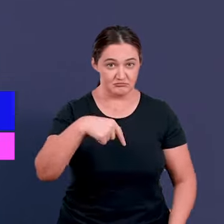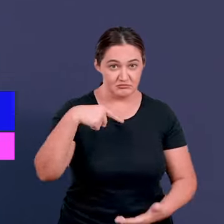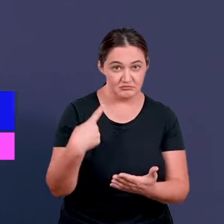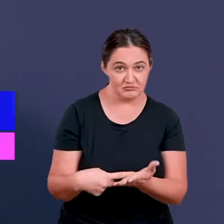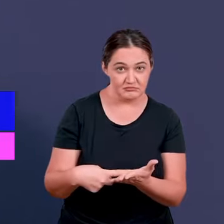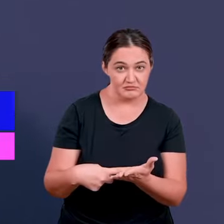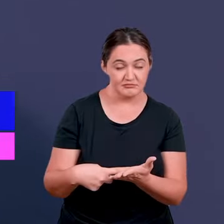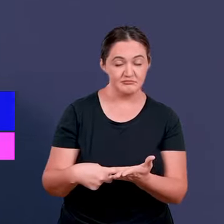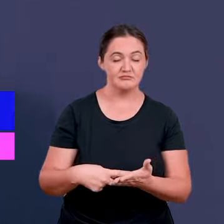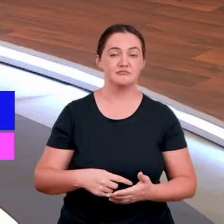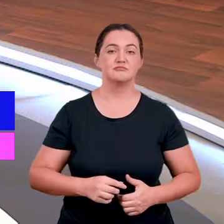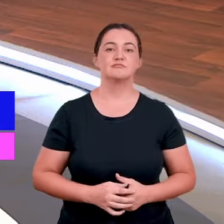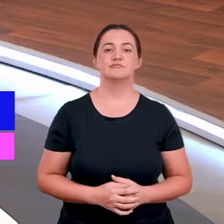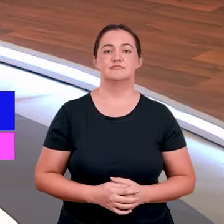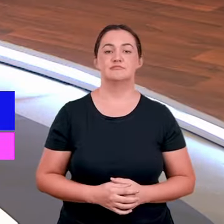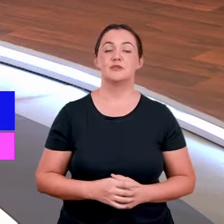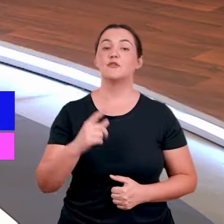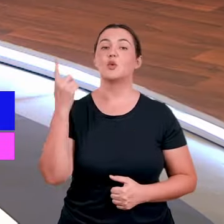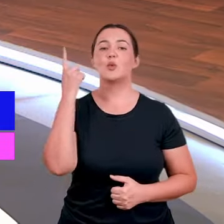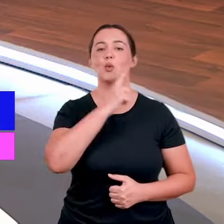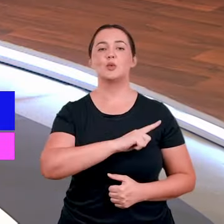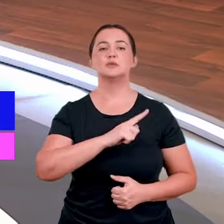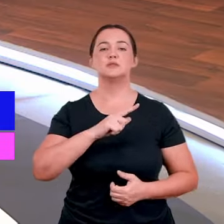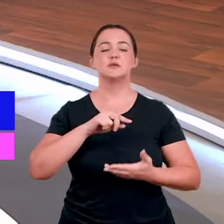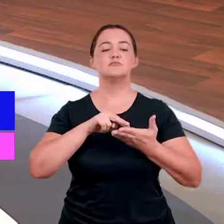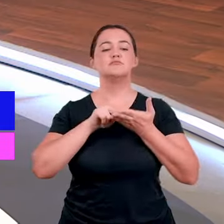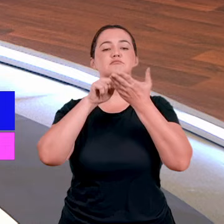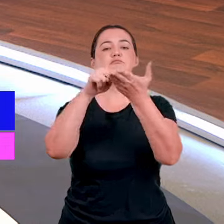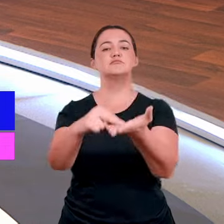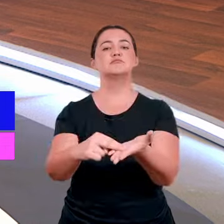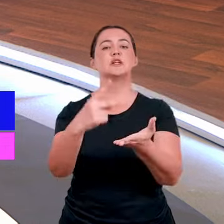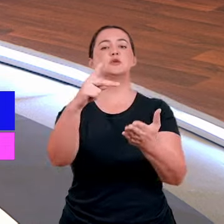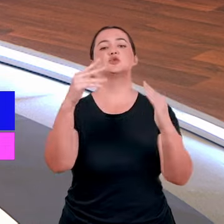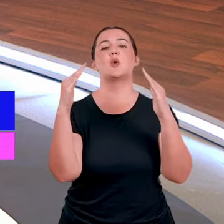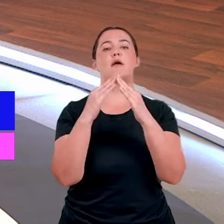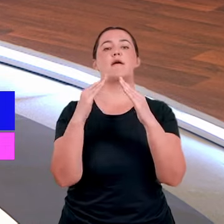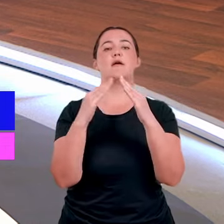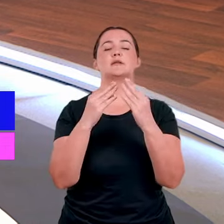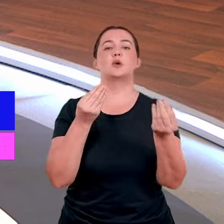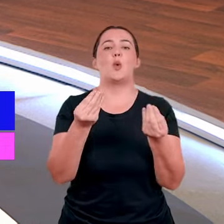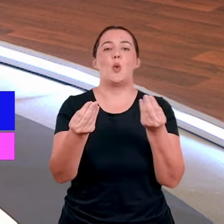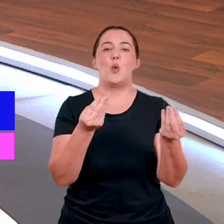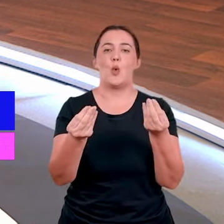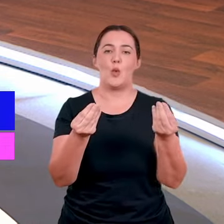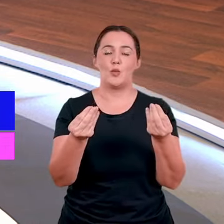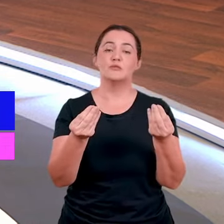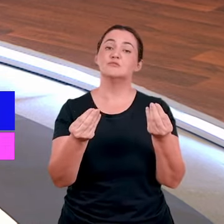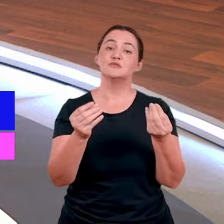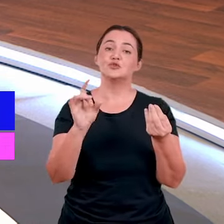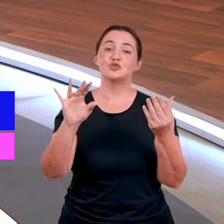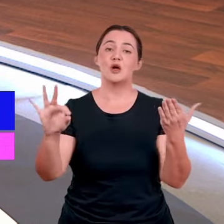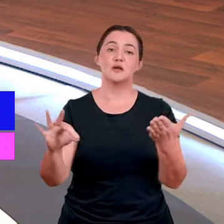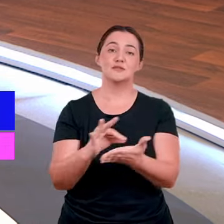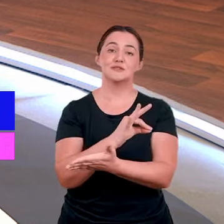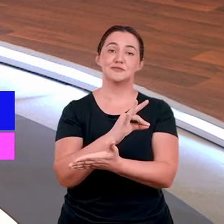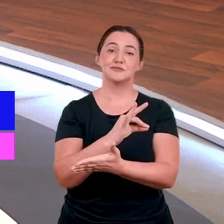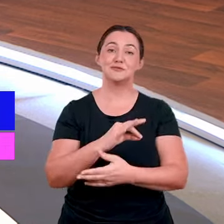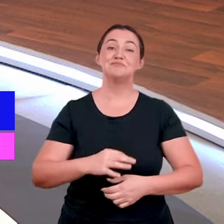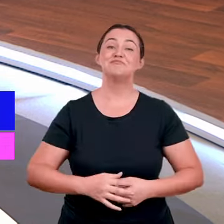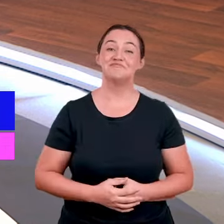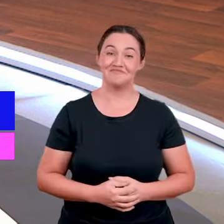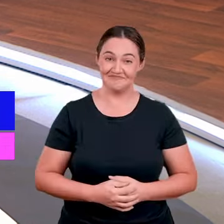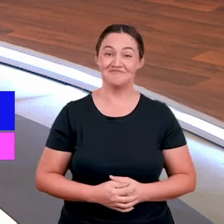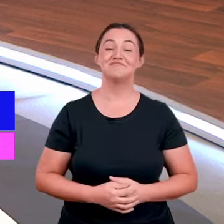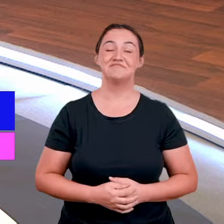hein? Para você receber esse material aqui, você precisa ser parte da nossa escola bíblica,